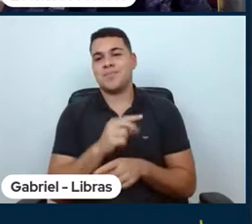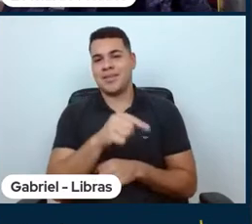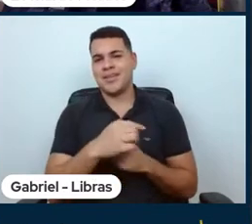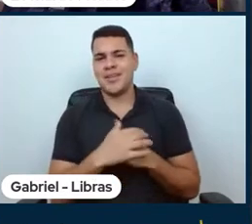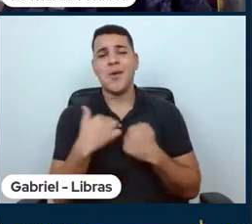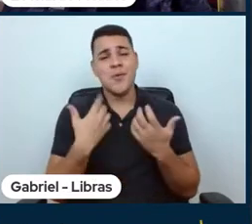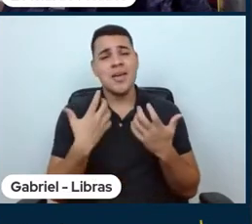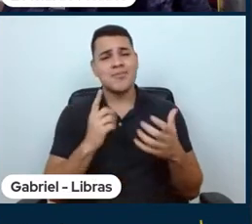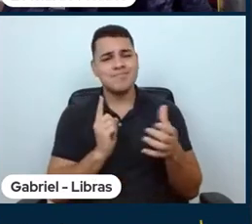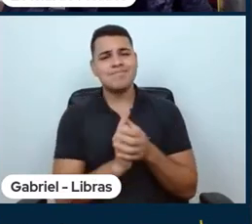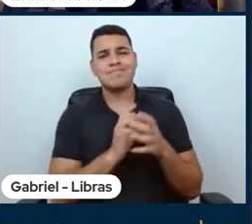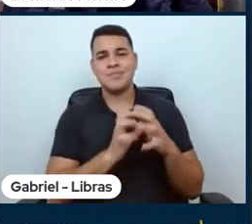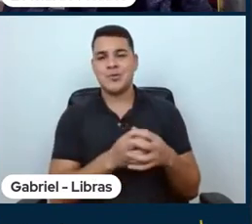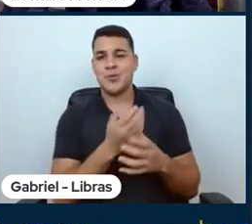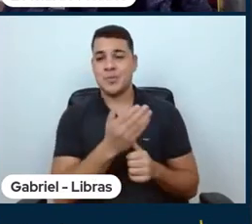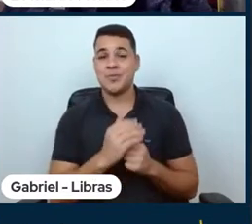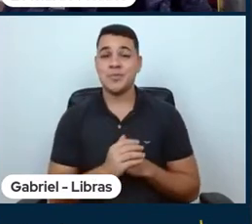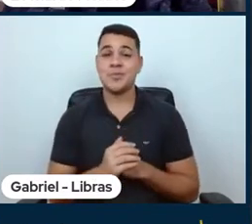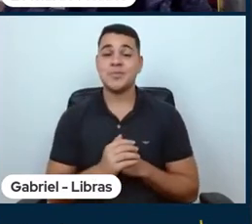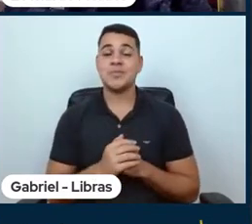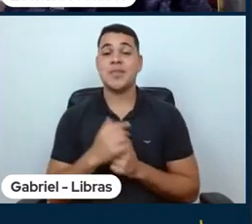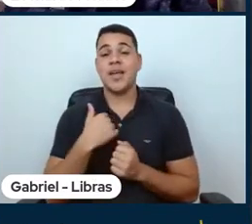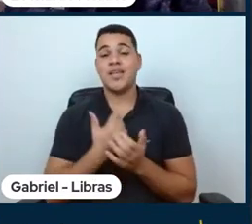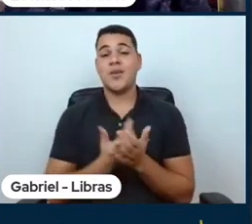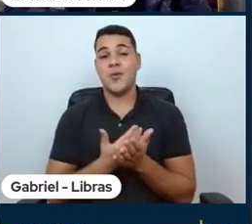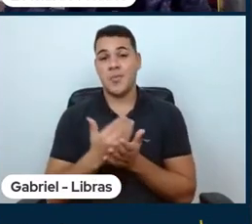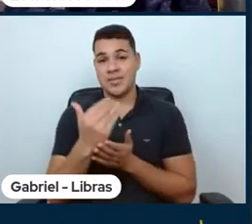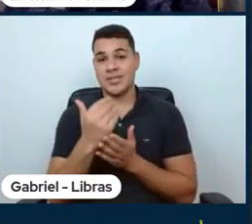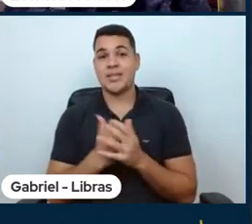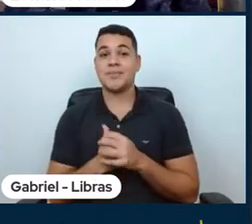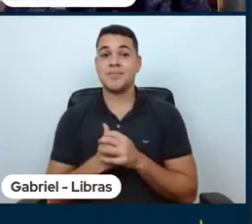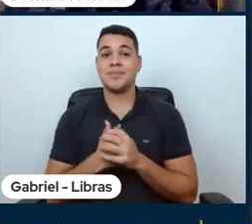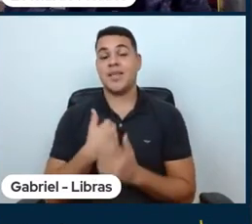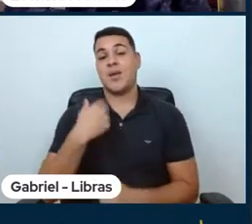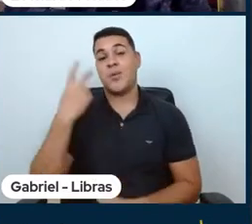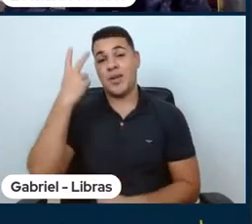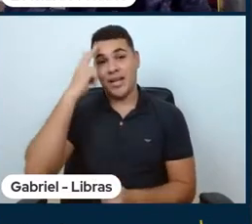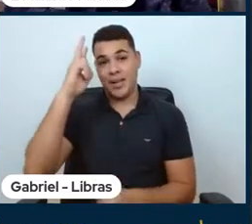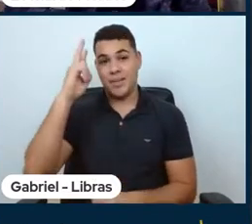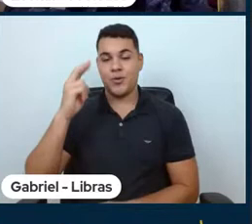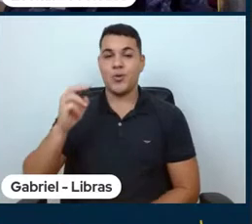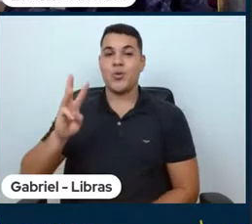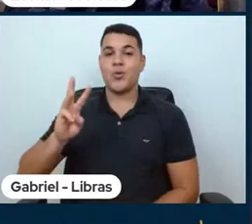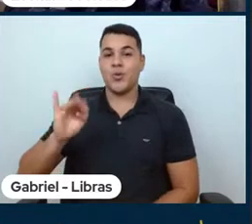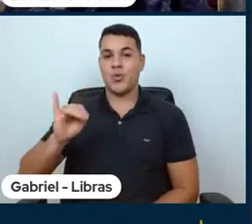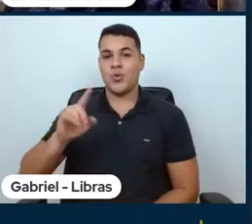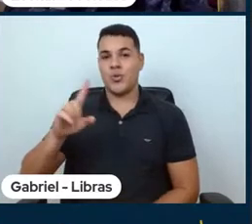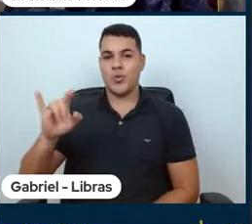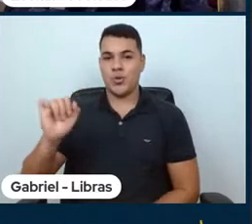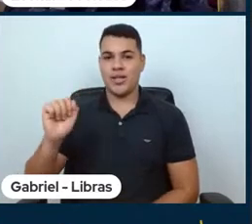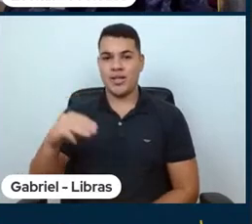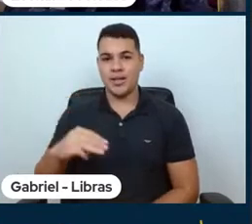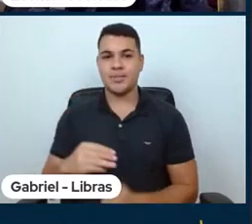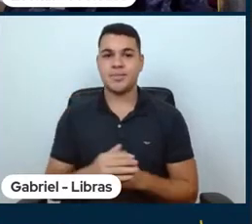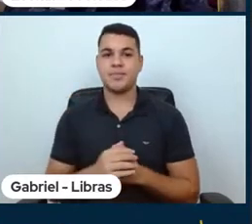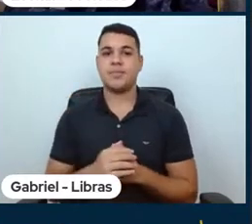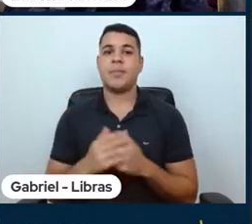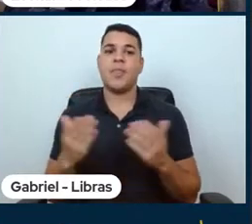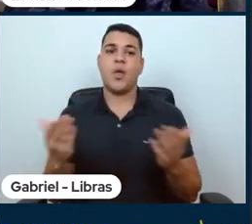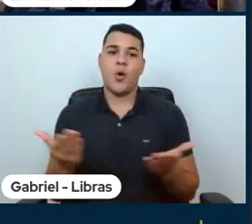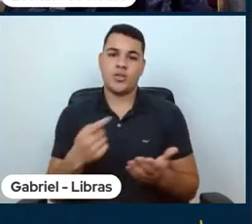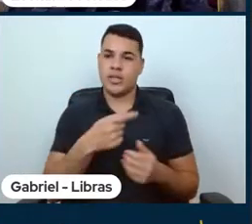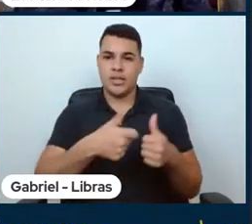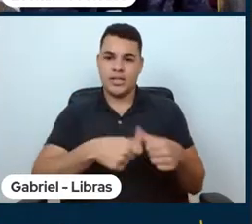parte. Aí eu comecei a adicionar. Aí eu lembro que o William, que ele hoje não tá mais